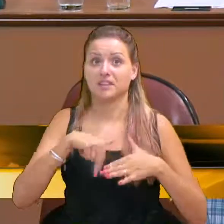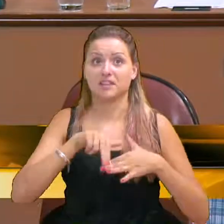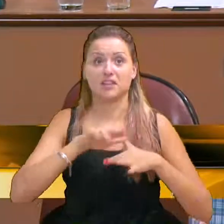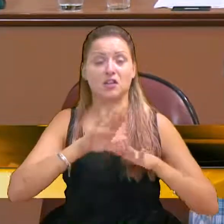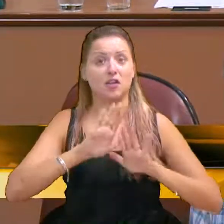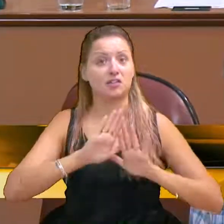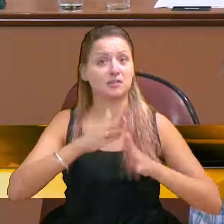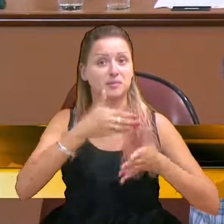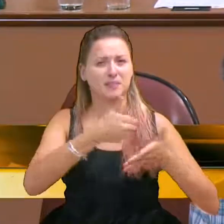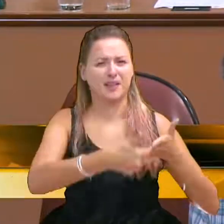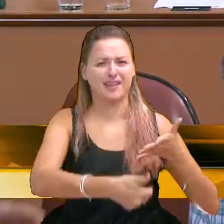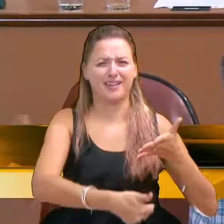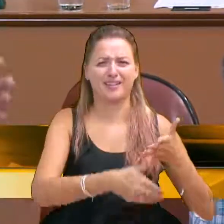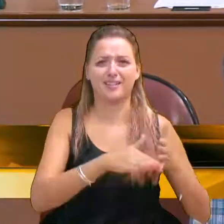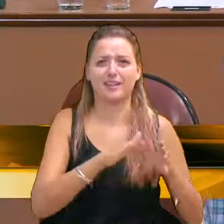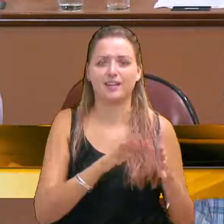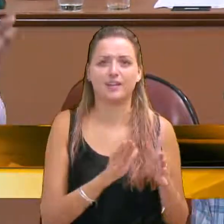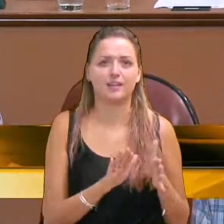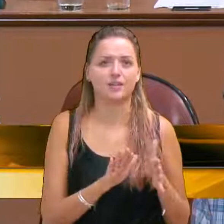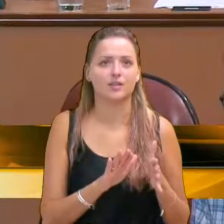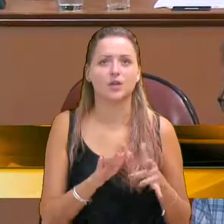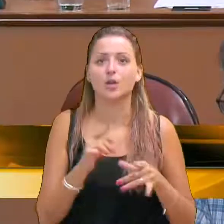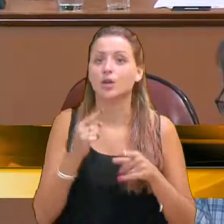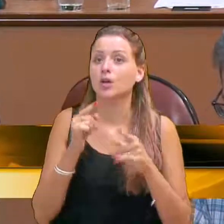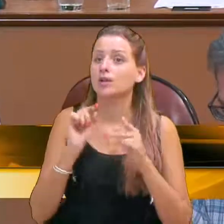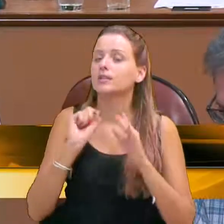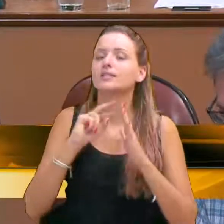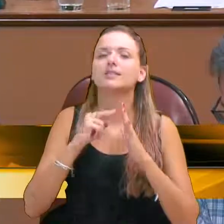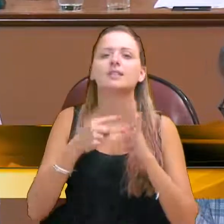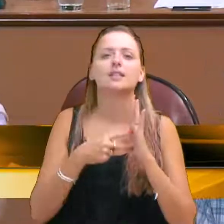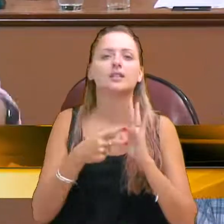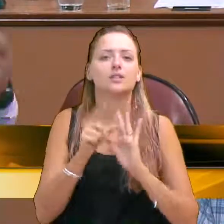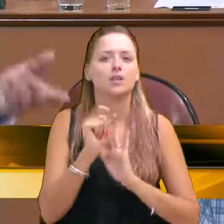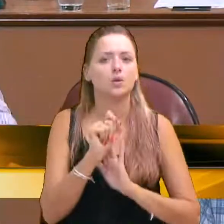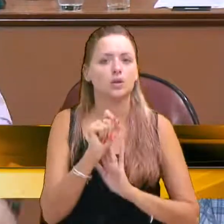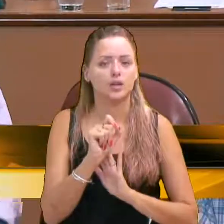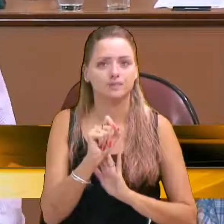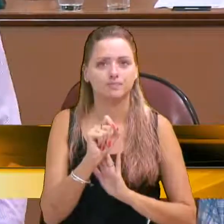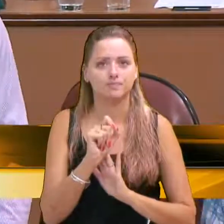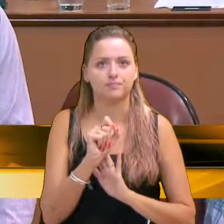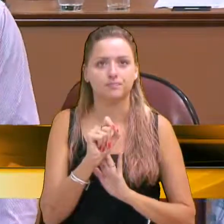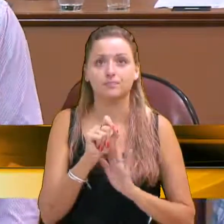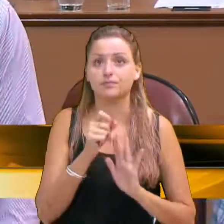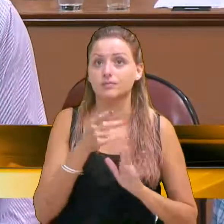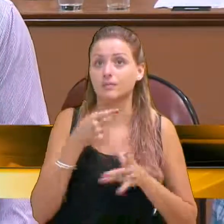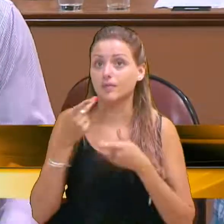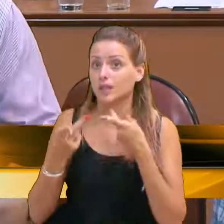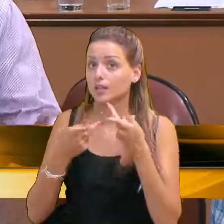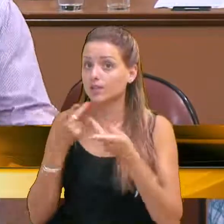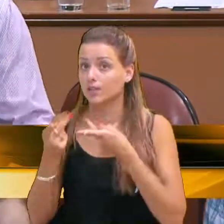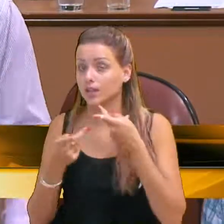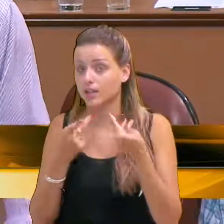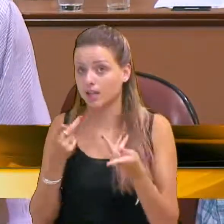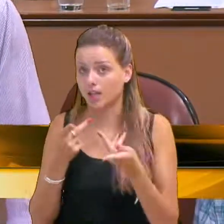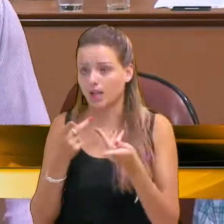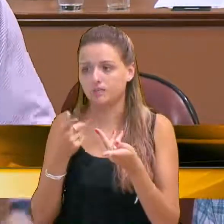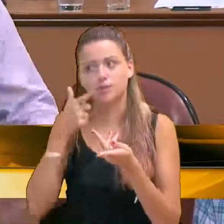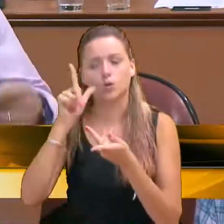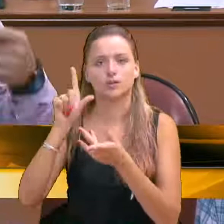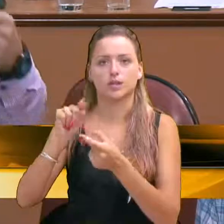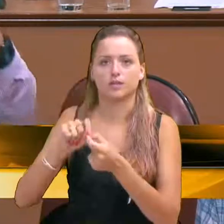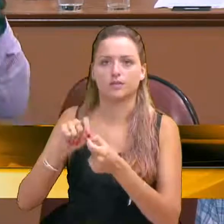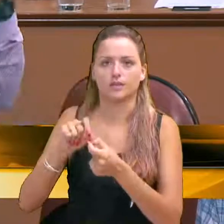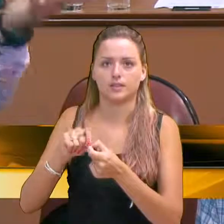Alemanha. Isso não significa que simplesmente falar se concretize, porque